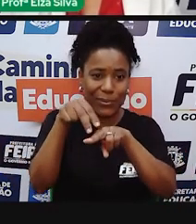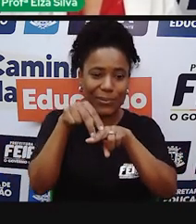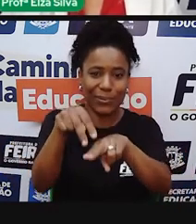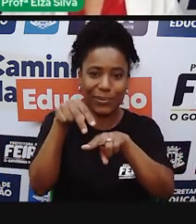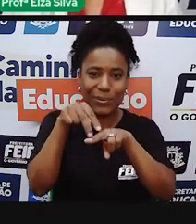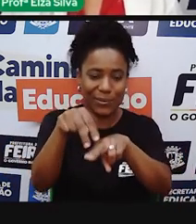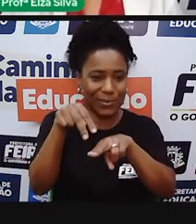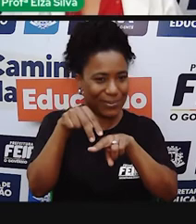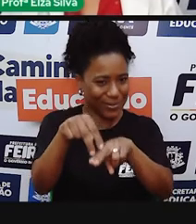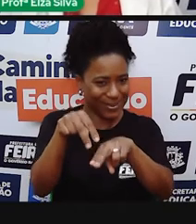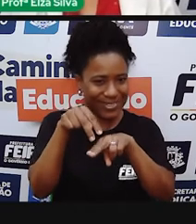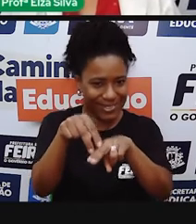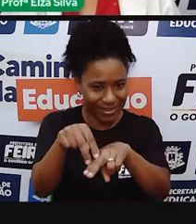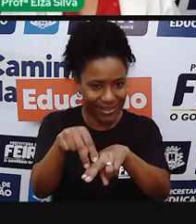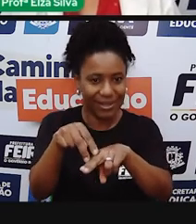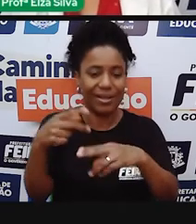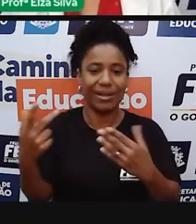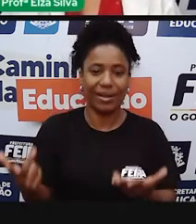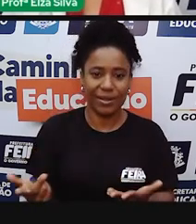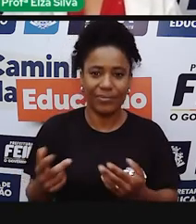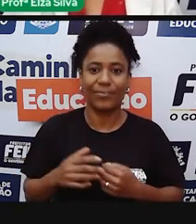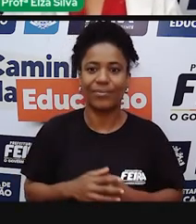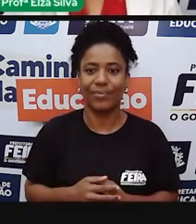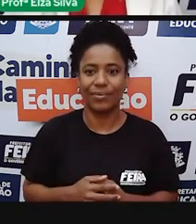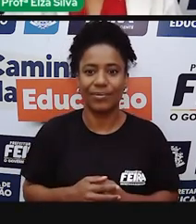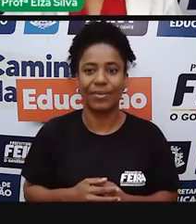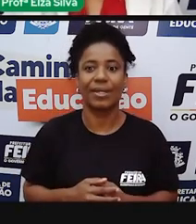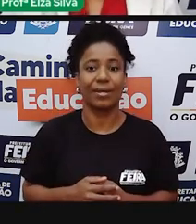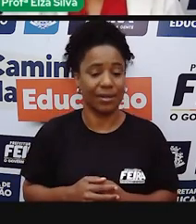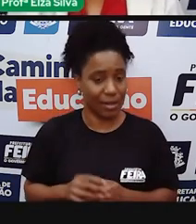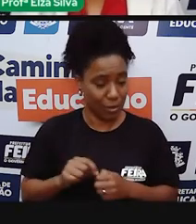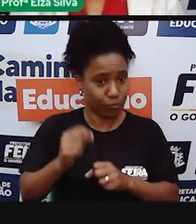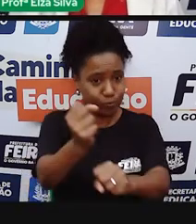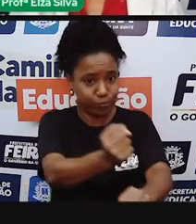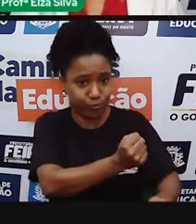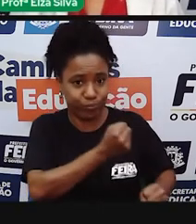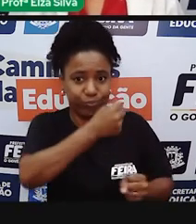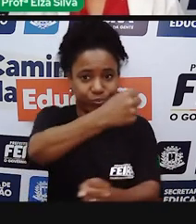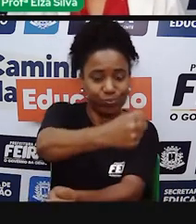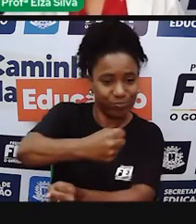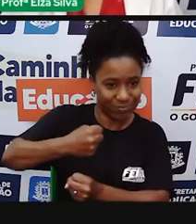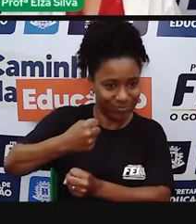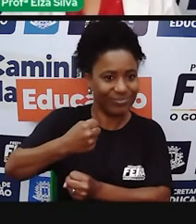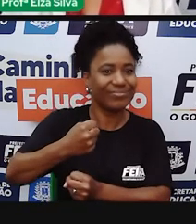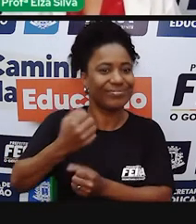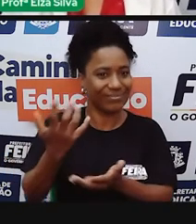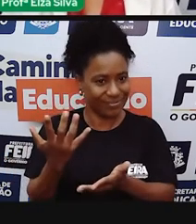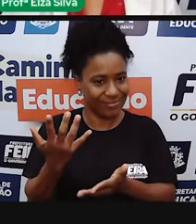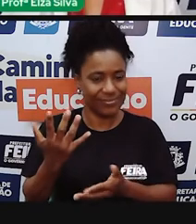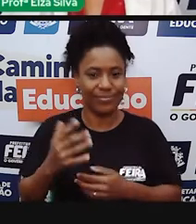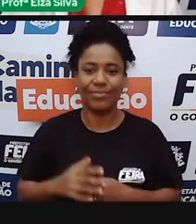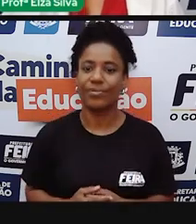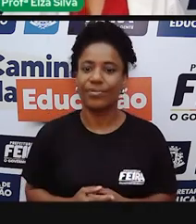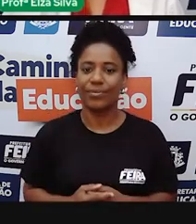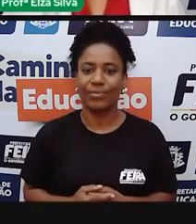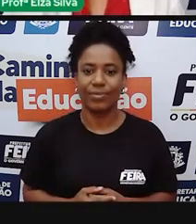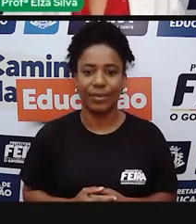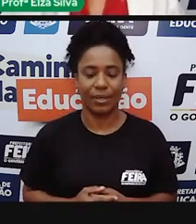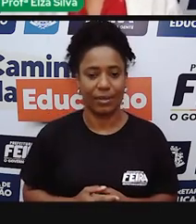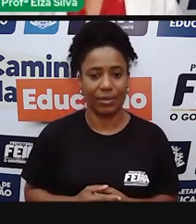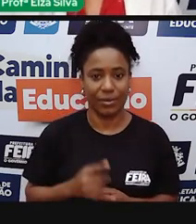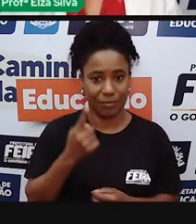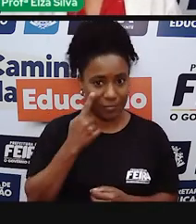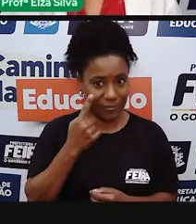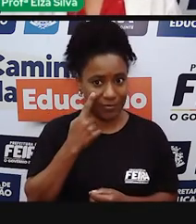run. Eu pratico remo. Ok, students? E o próximo verbo, to play,